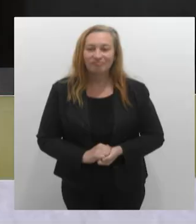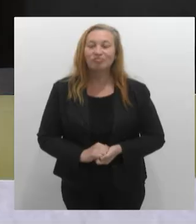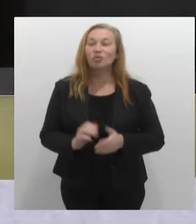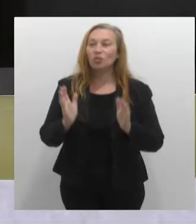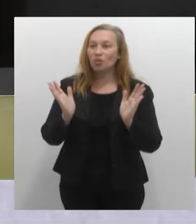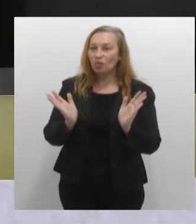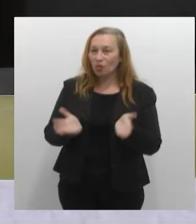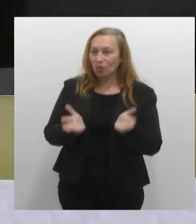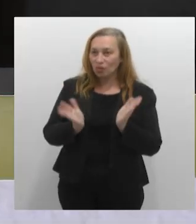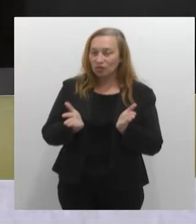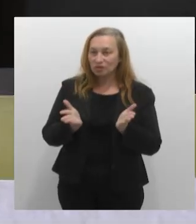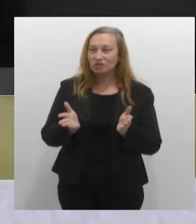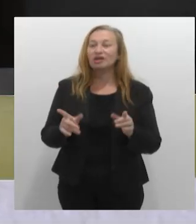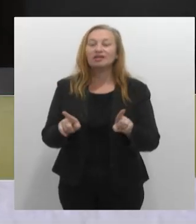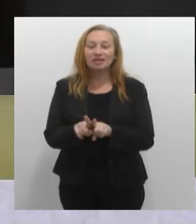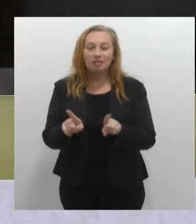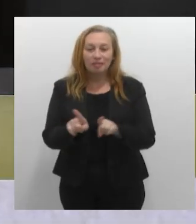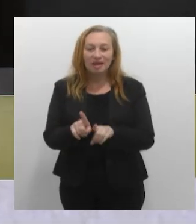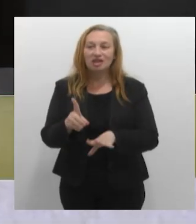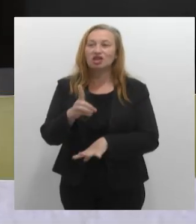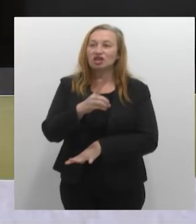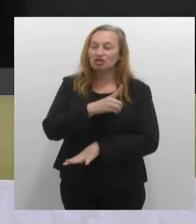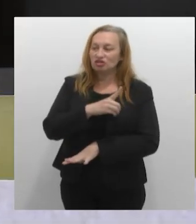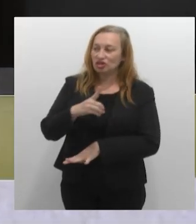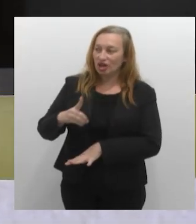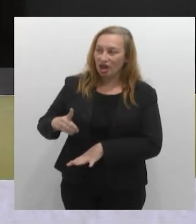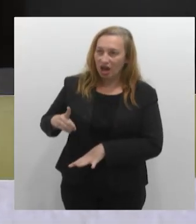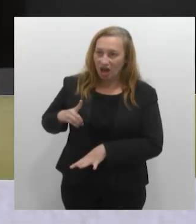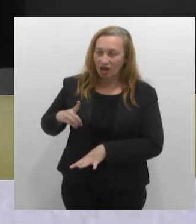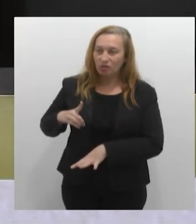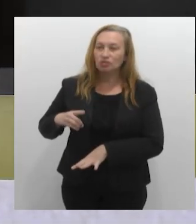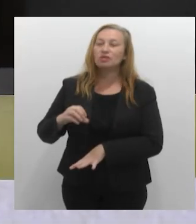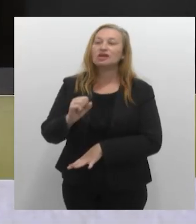hoje. Os diáconos também, por favor.